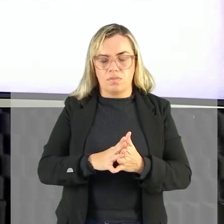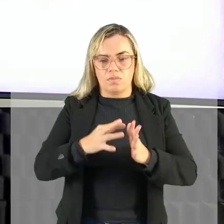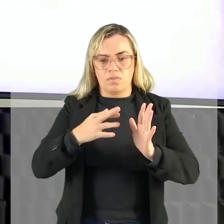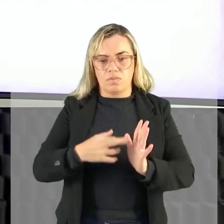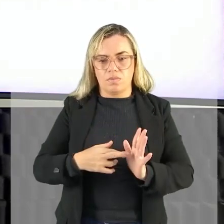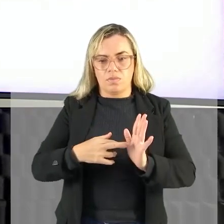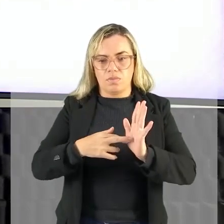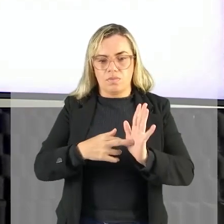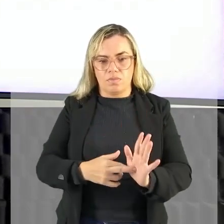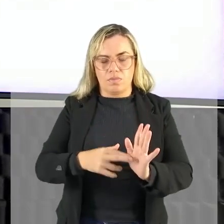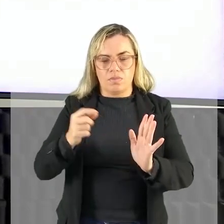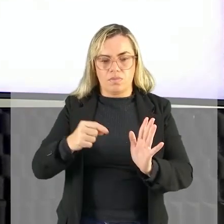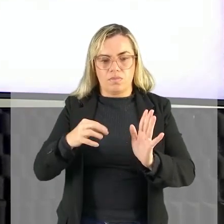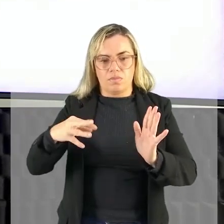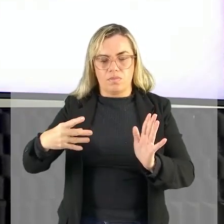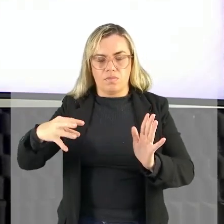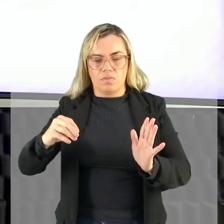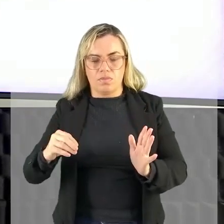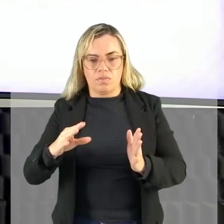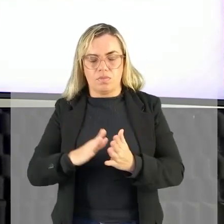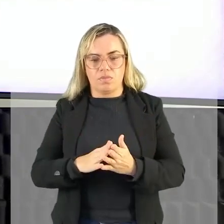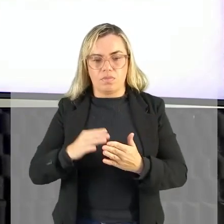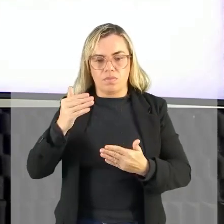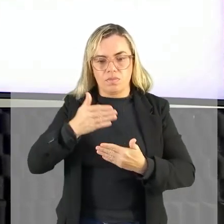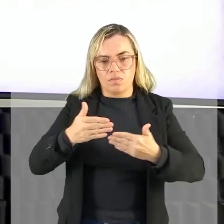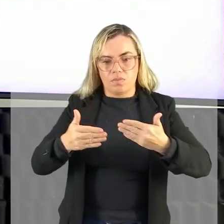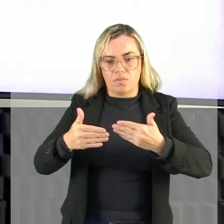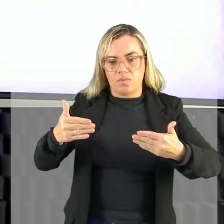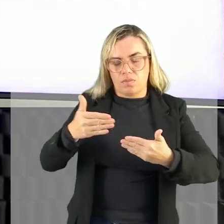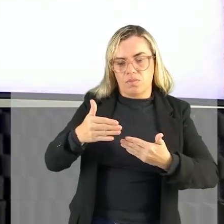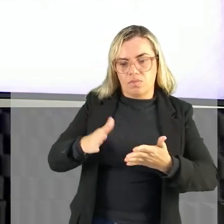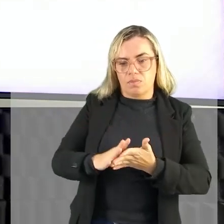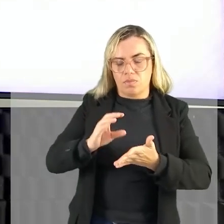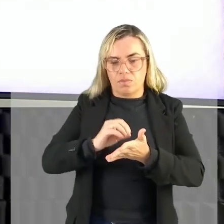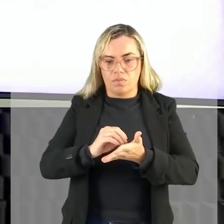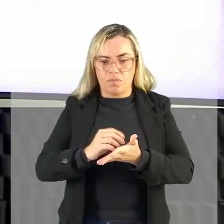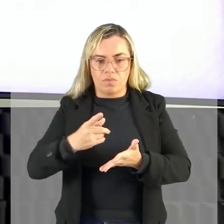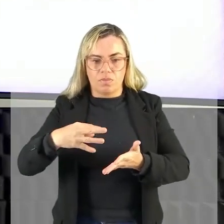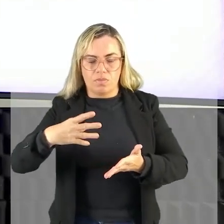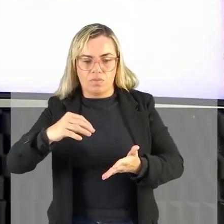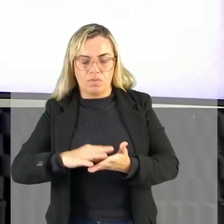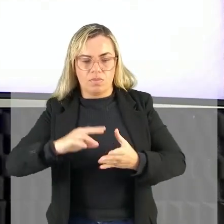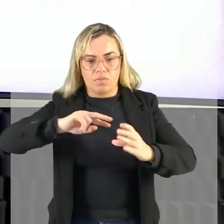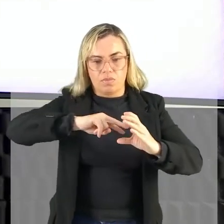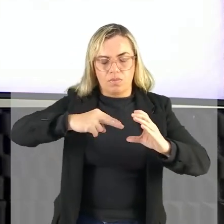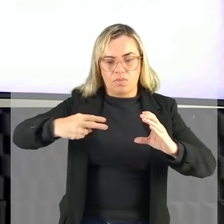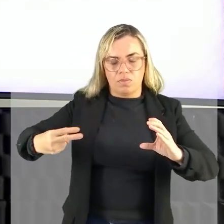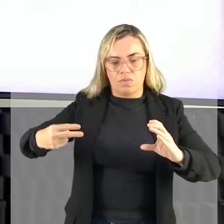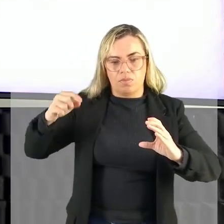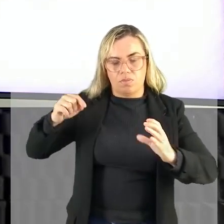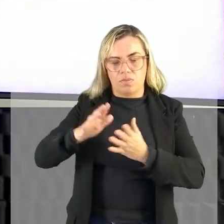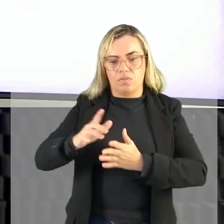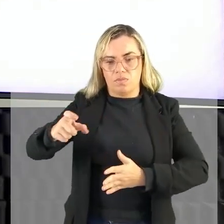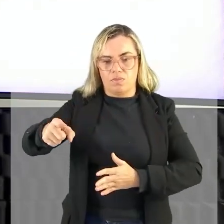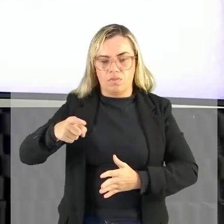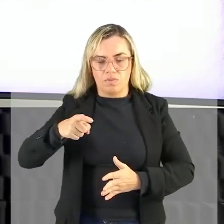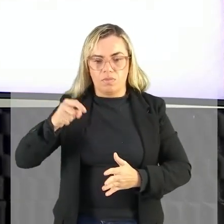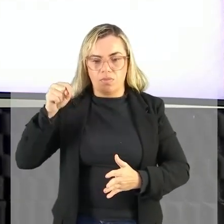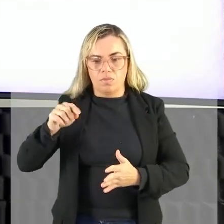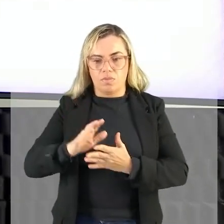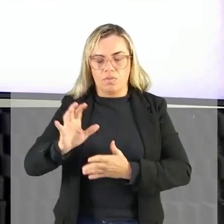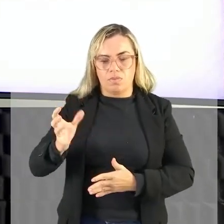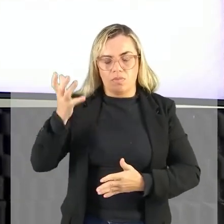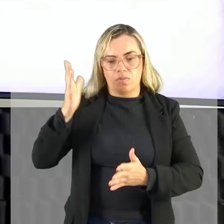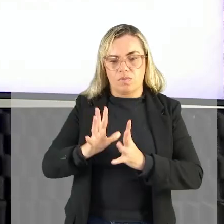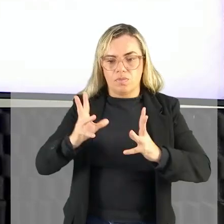está apresentado o mosaicismo em função da inativação aleatória de um dos cromossomos X, que